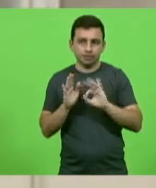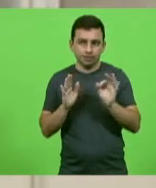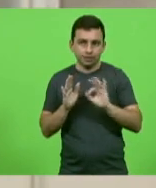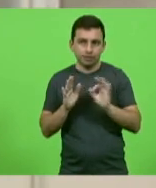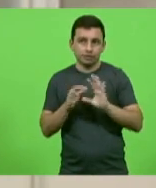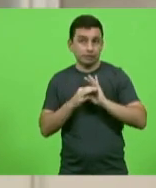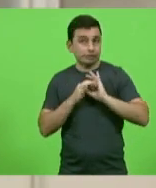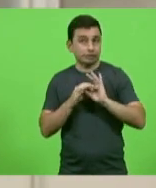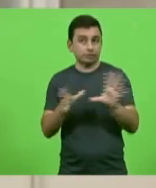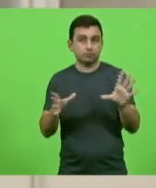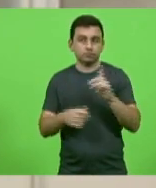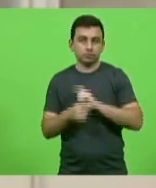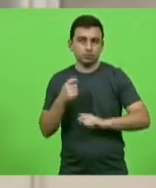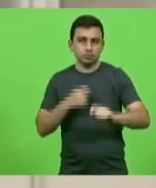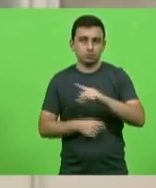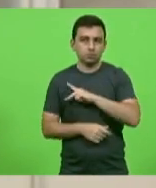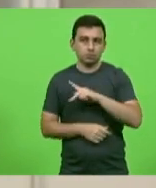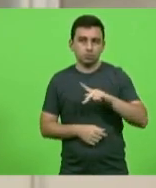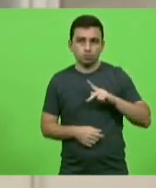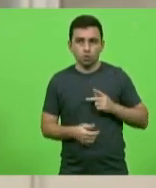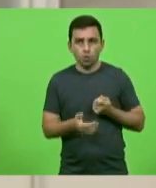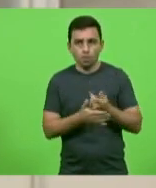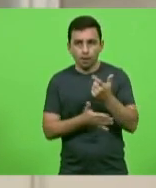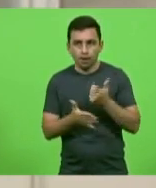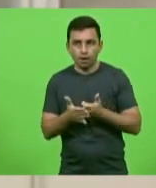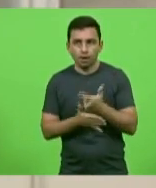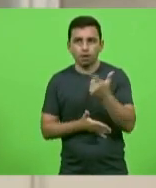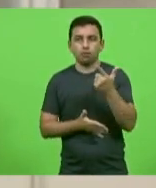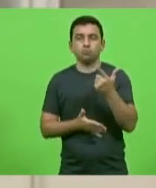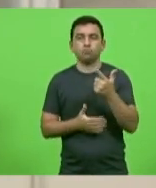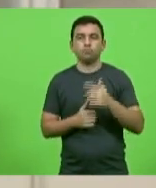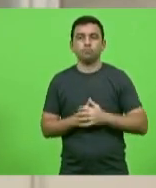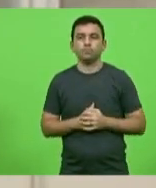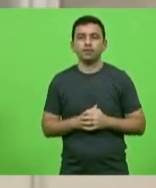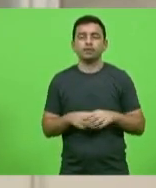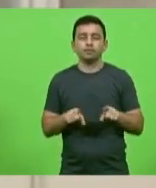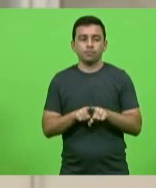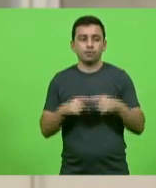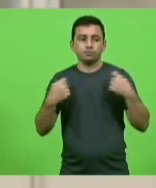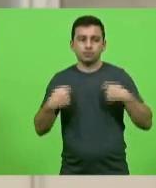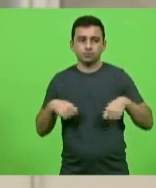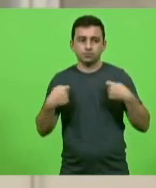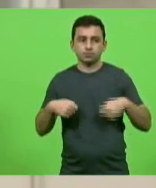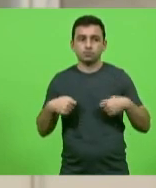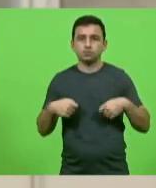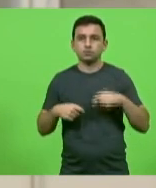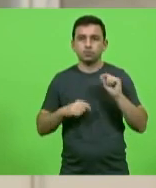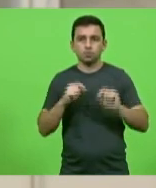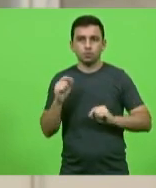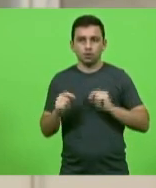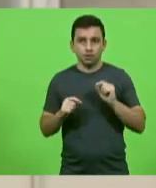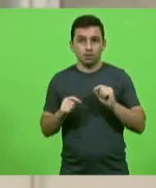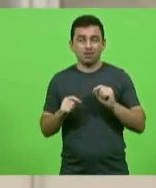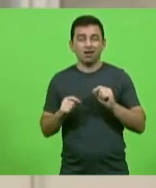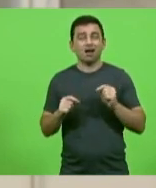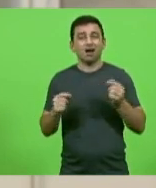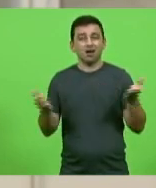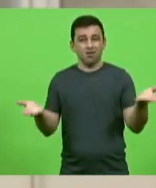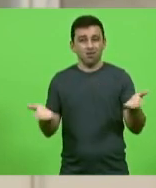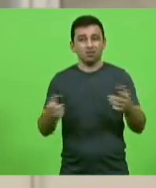do administrador público para aquisição de bens e serviços que deverá mesmo nessas